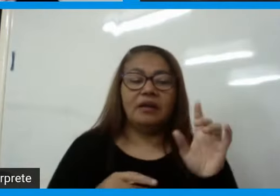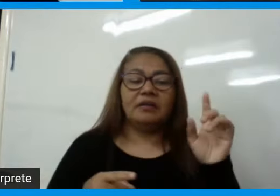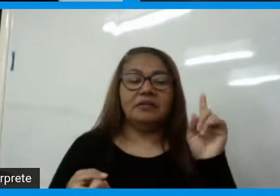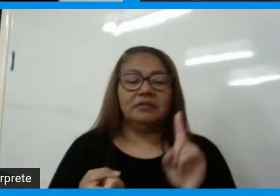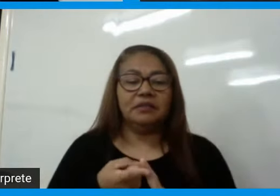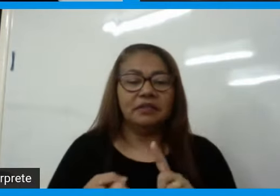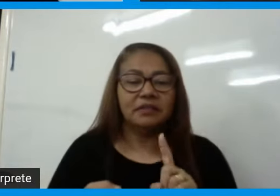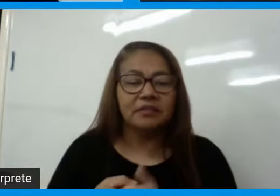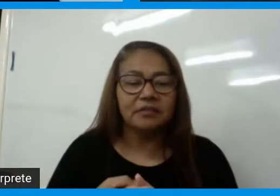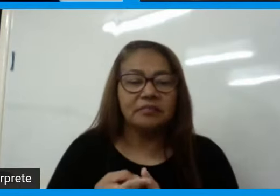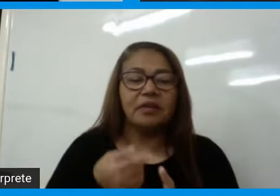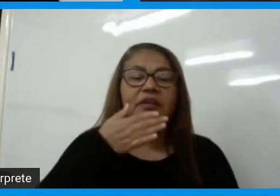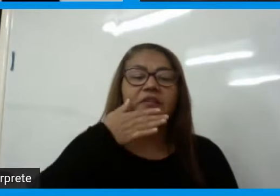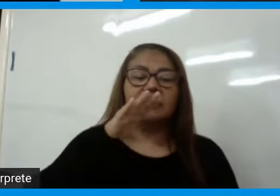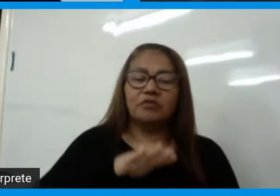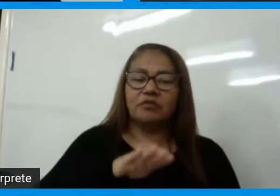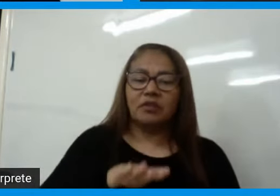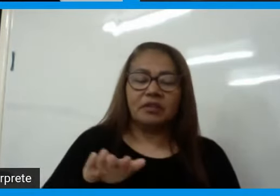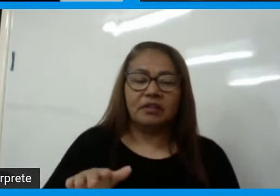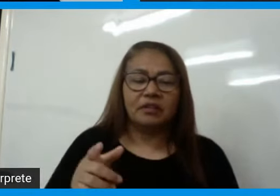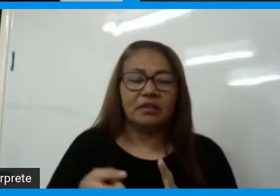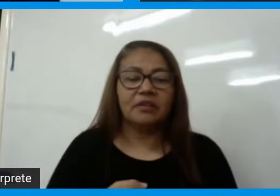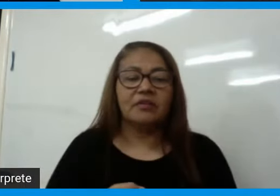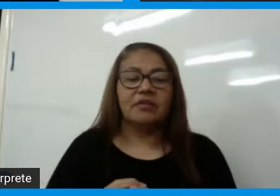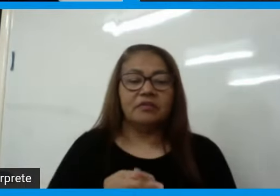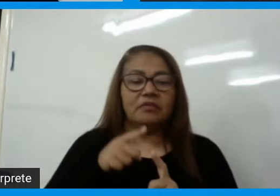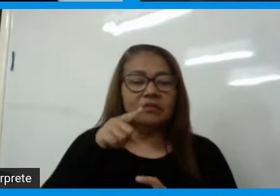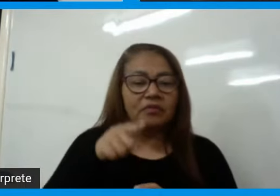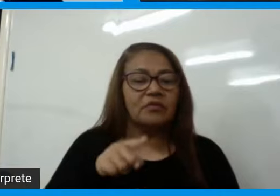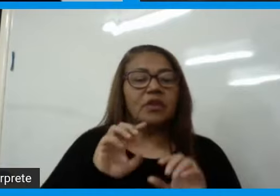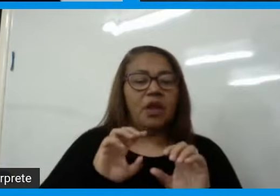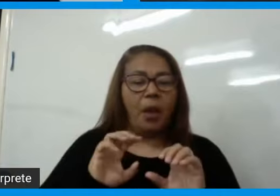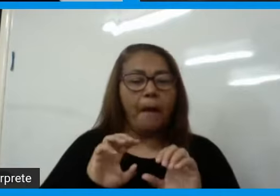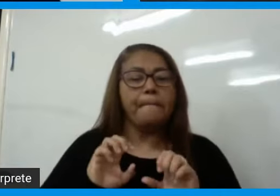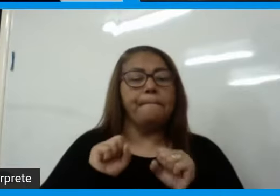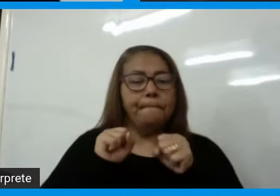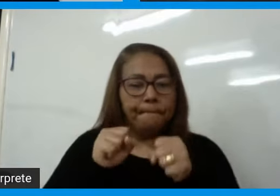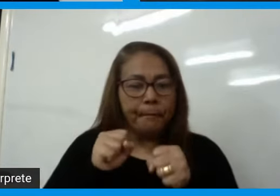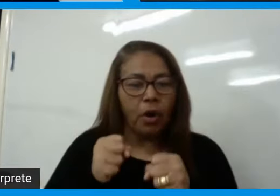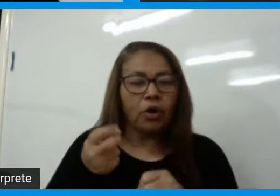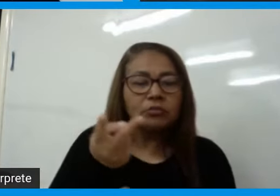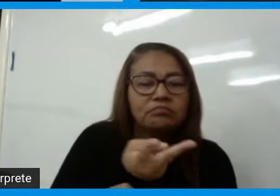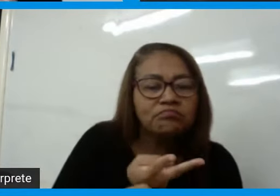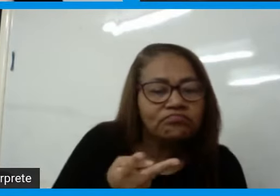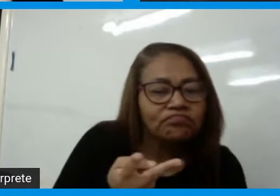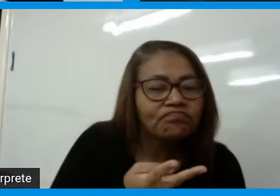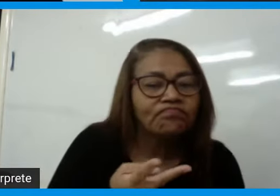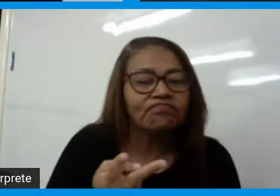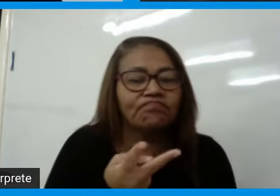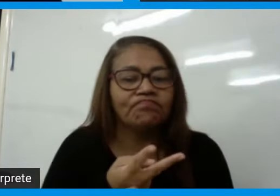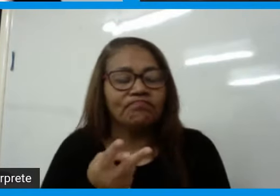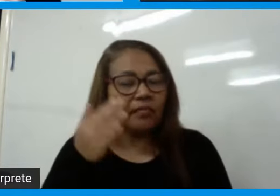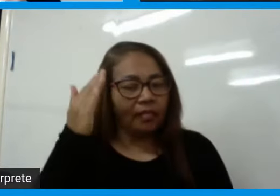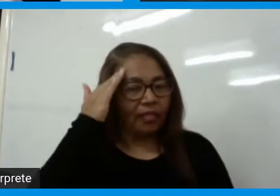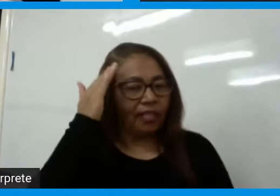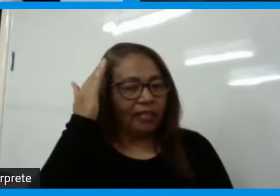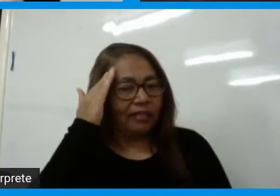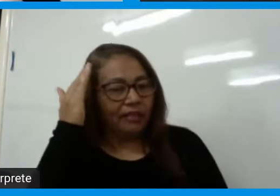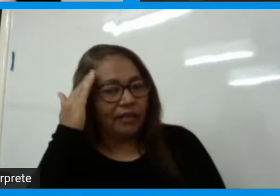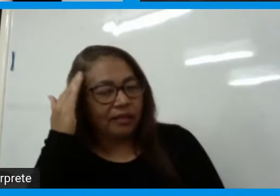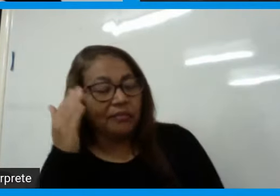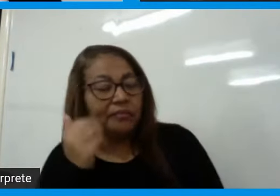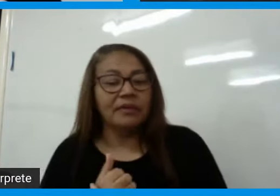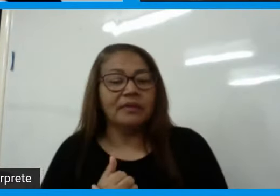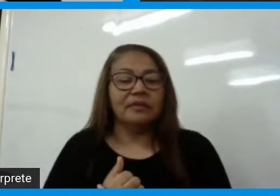infantil, que aí você pode buscá-las naquelas bases de imagens que eu sugeri. Pixabay, você pode buscar